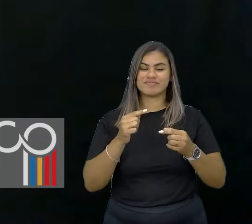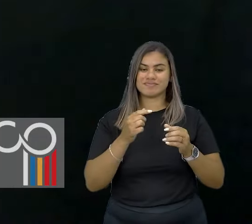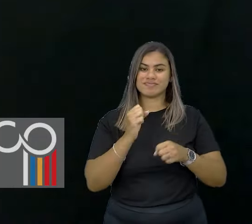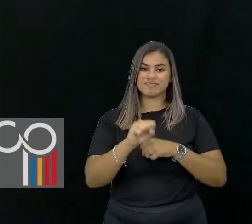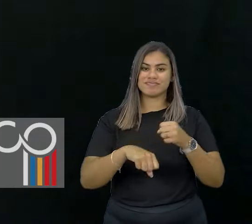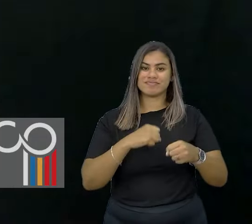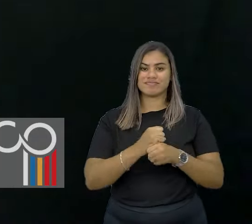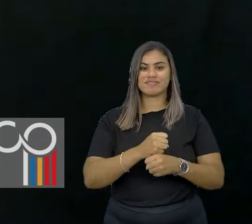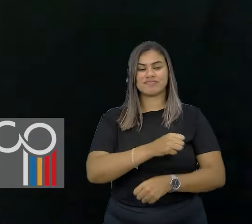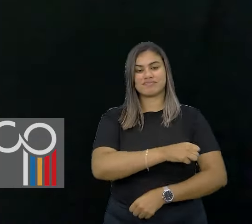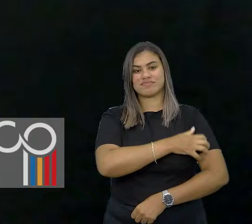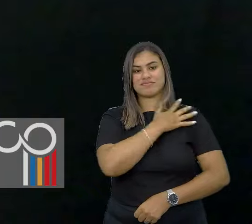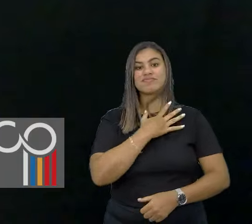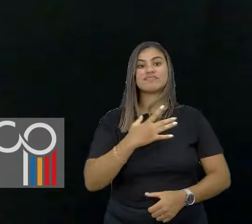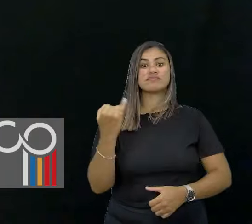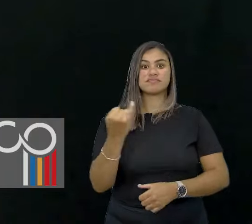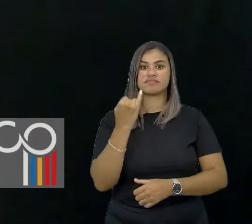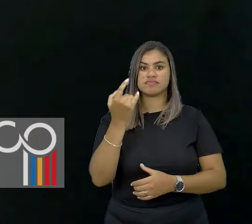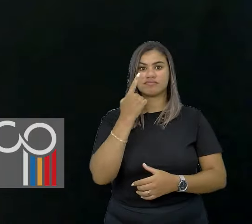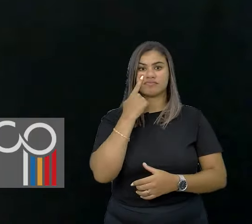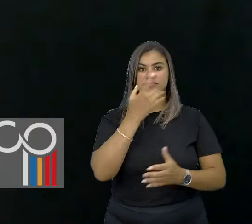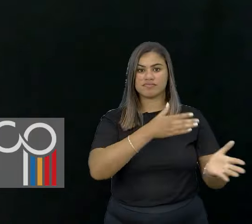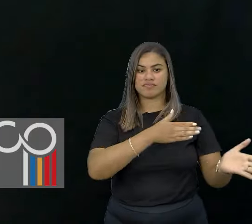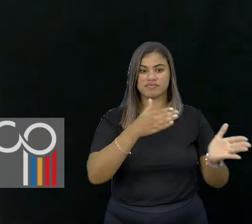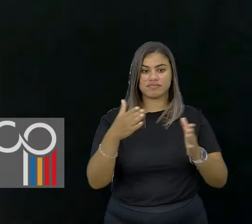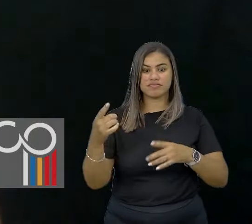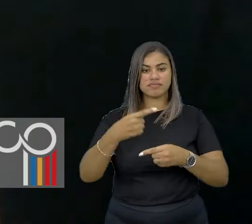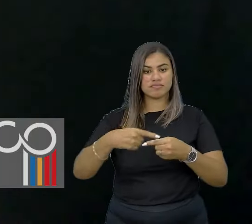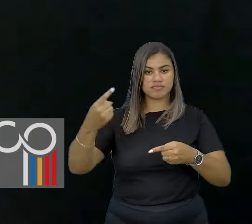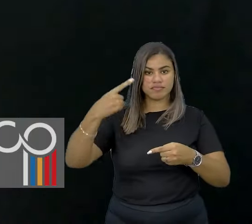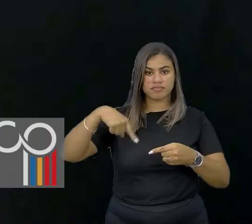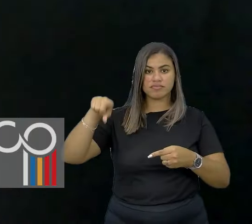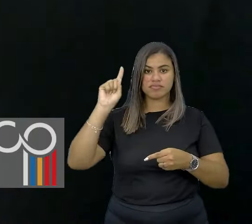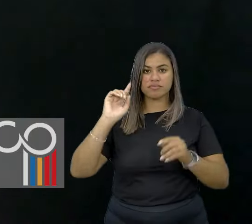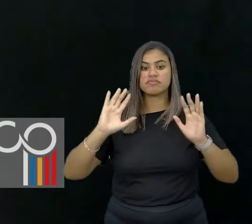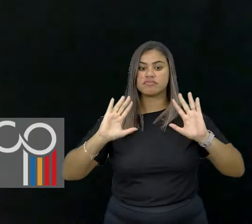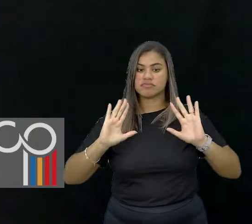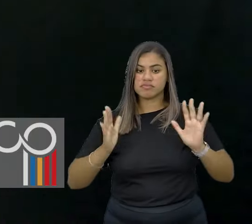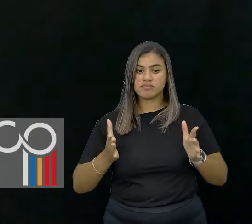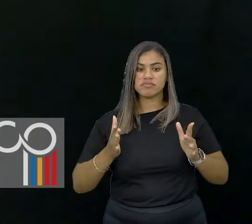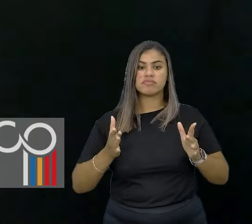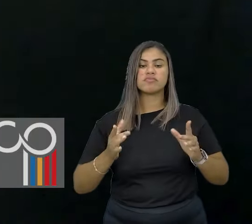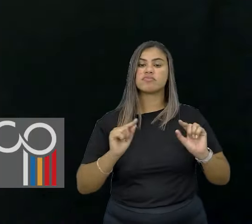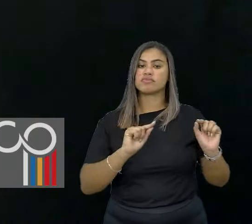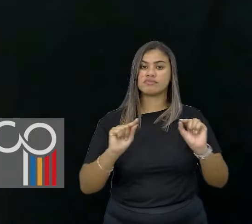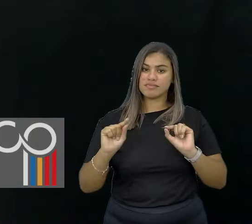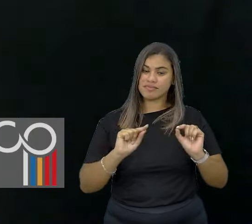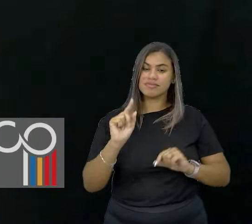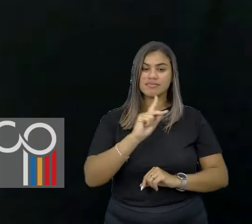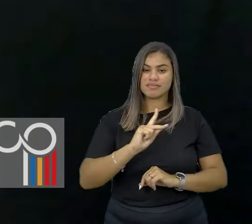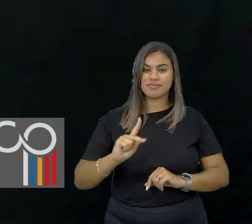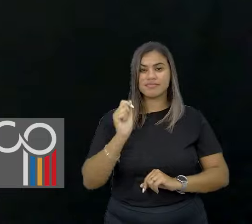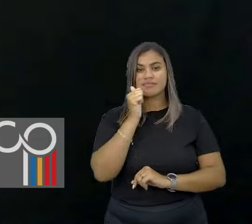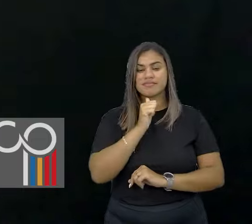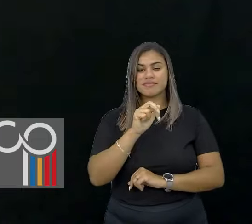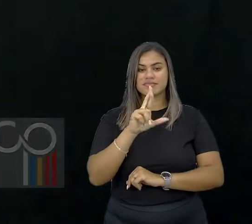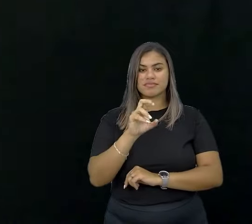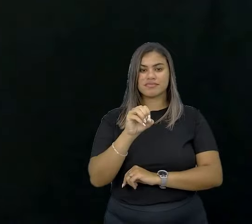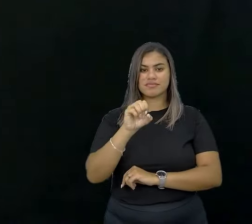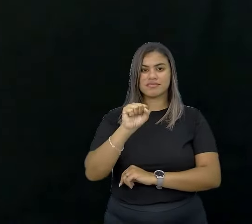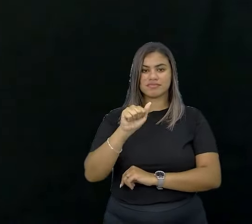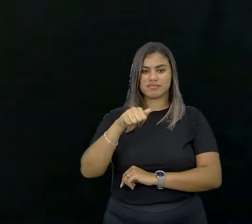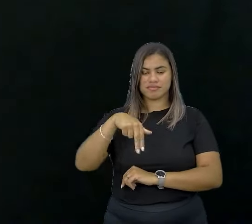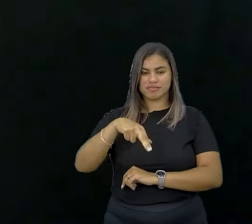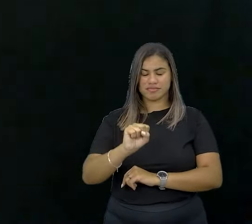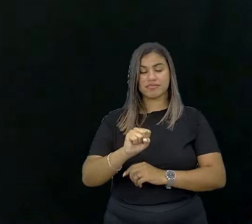muito importante que vocês assistam. Semana passada vocês tiveram a transmissão de etapa com a professora Rosana e com o professor Marco